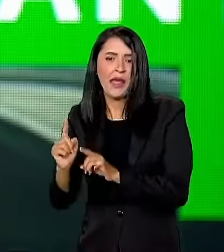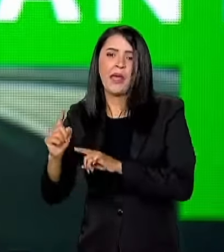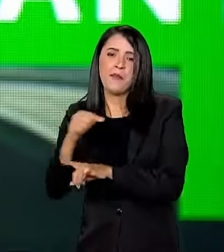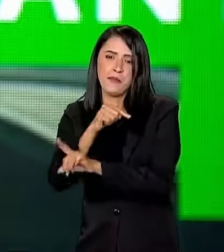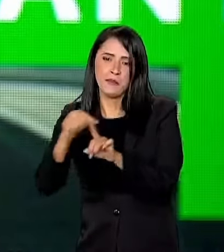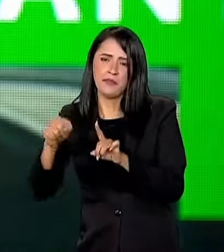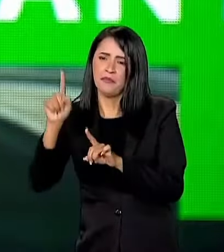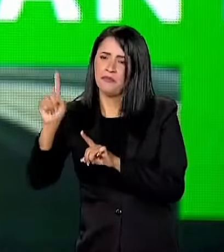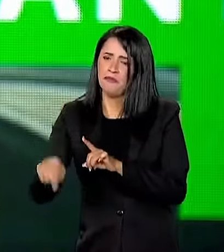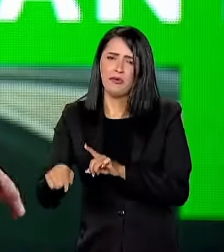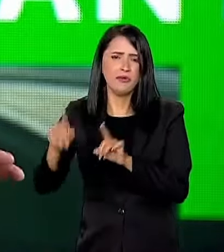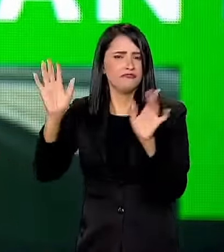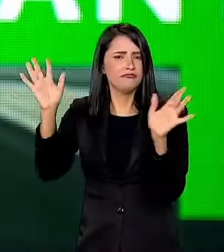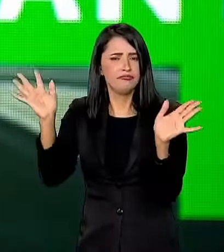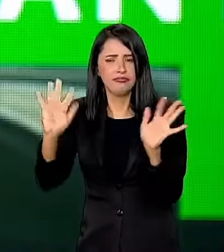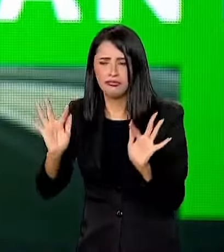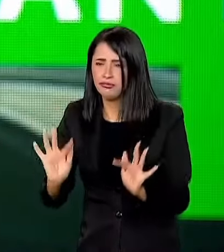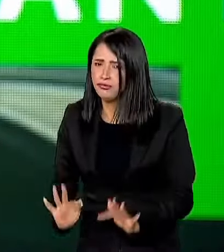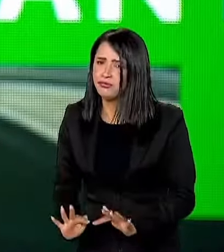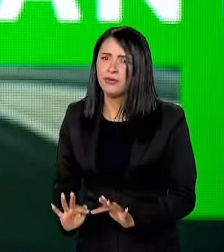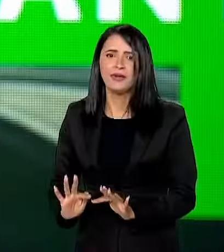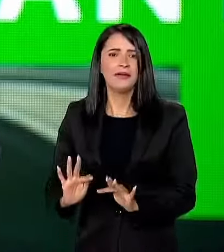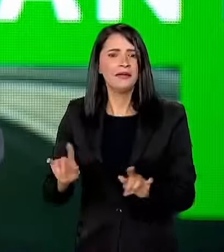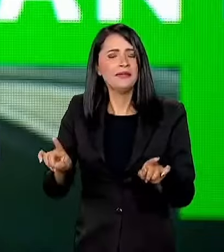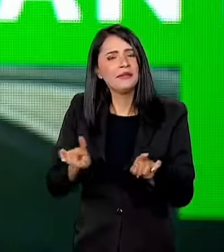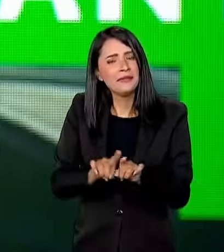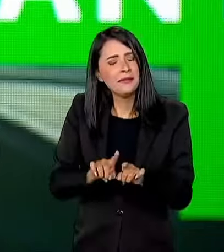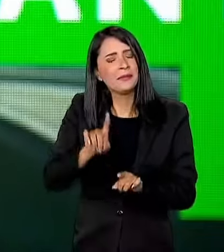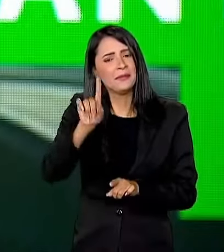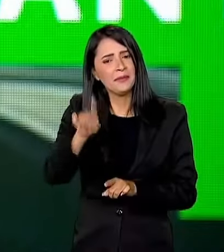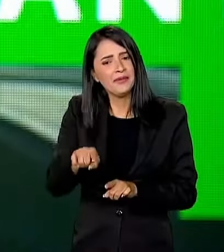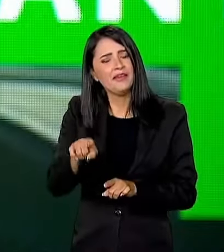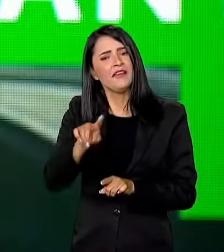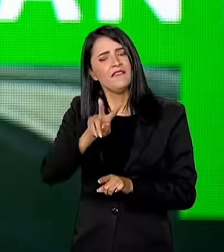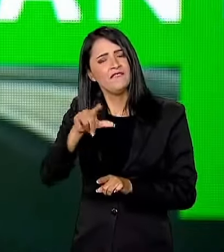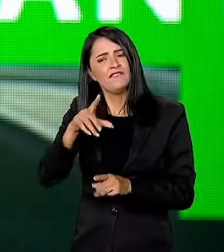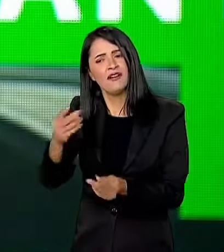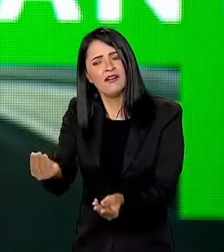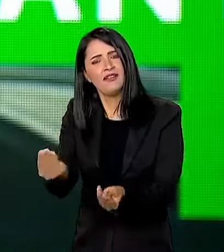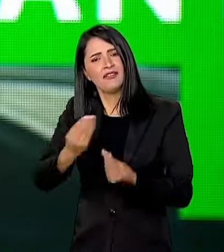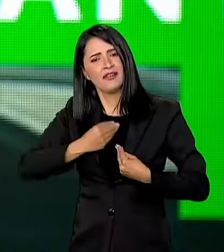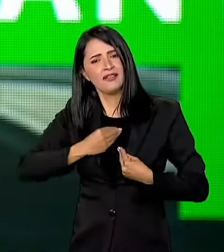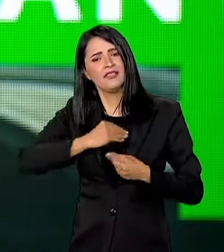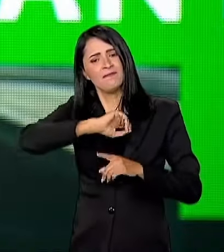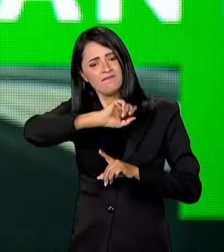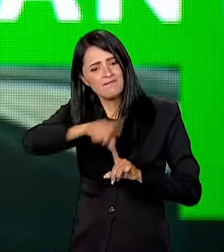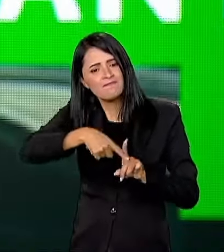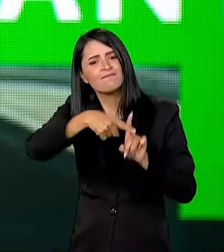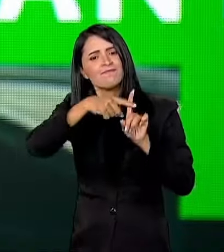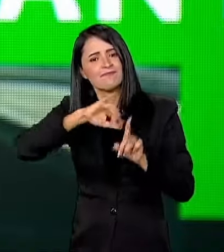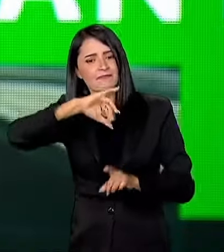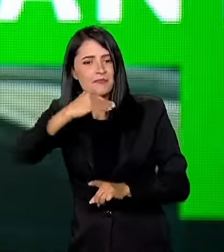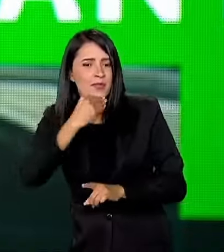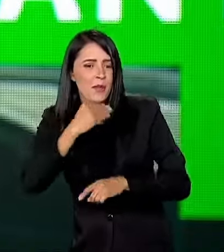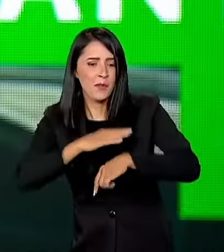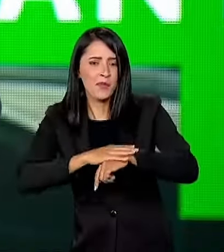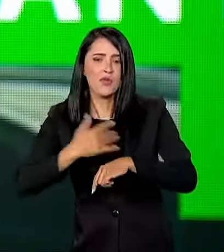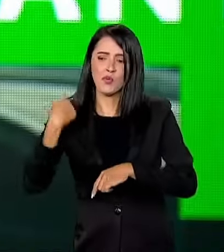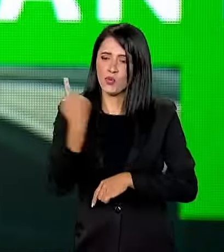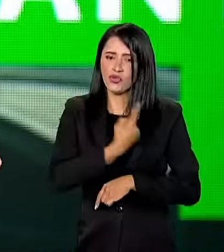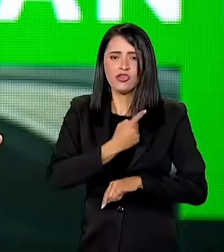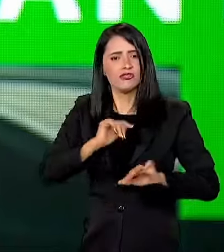muita felicidade e uma coisa que vai trazer benefício na medida em que nós estamos